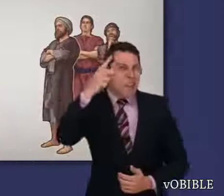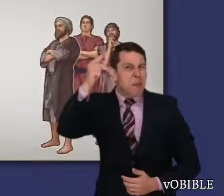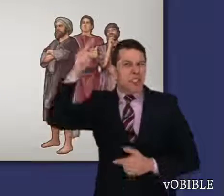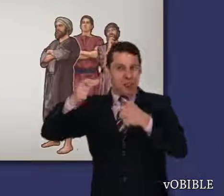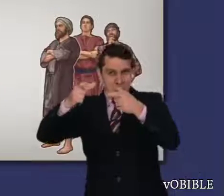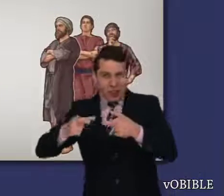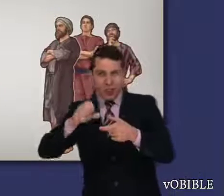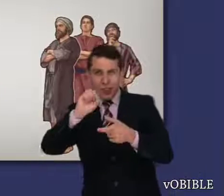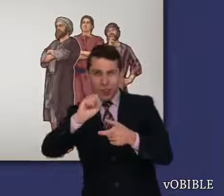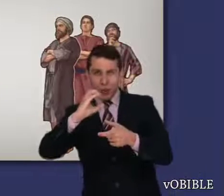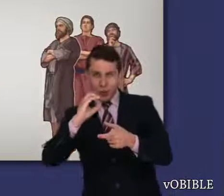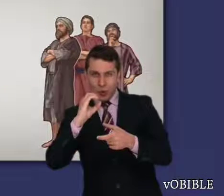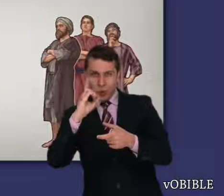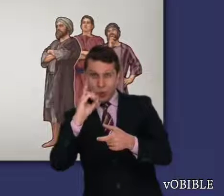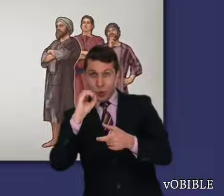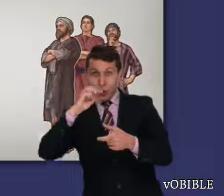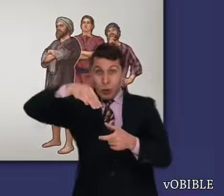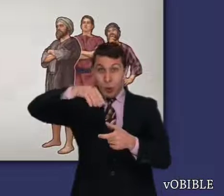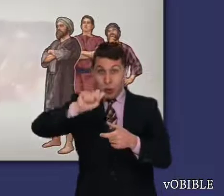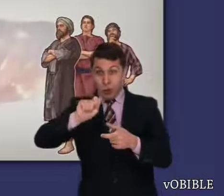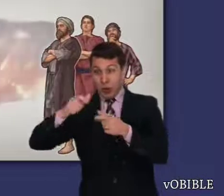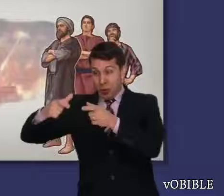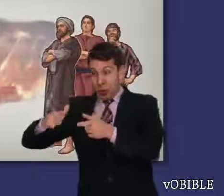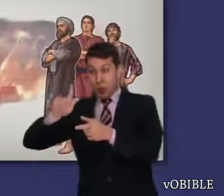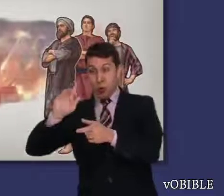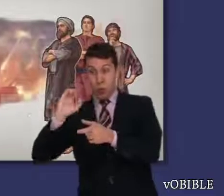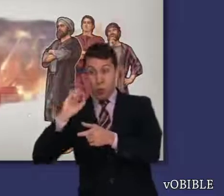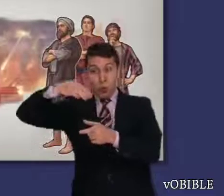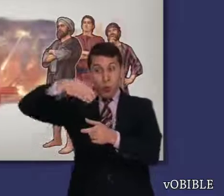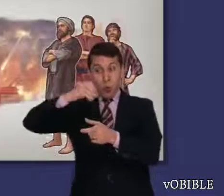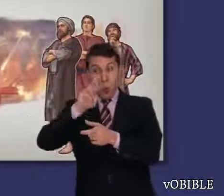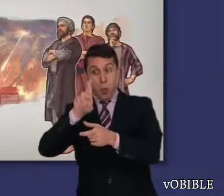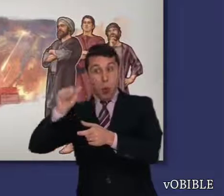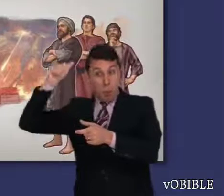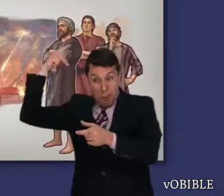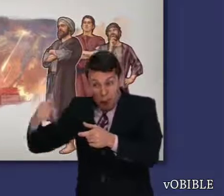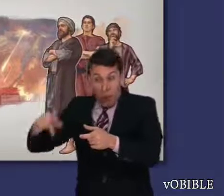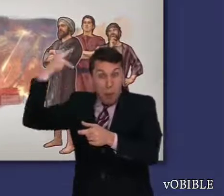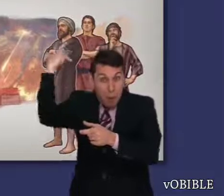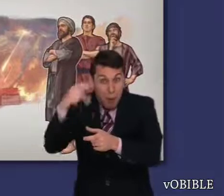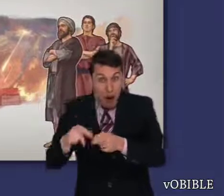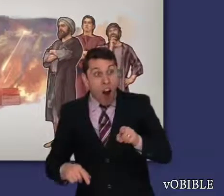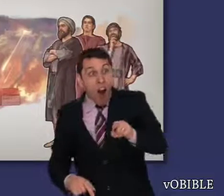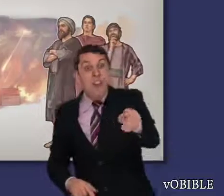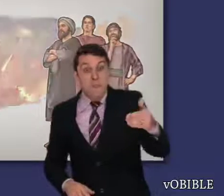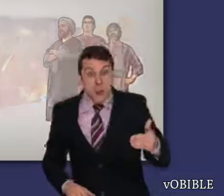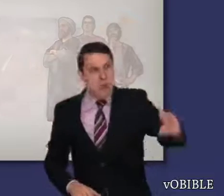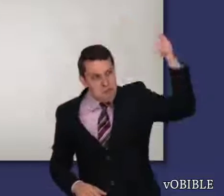Esses homens que apareceram na época dos primeiros cristãos vão ter o mesmo julgamento que as cidades de Sodoma e Gomorra.